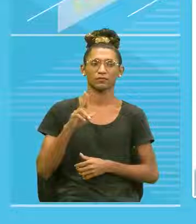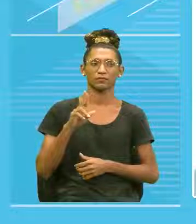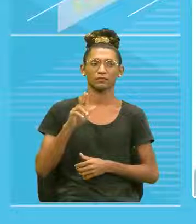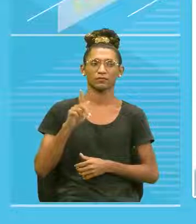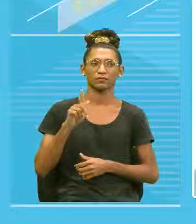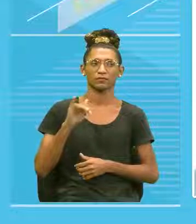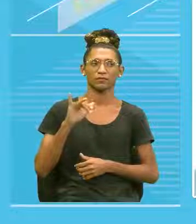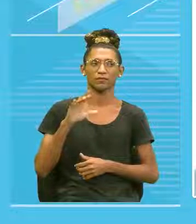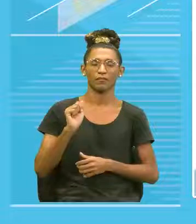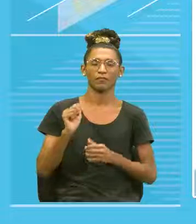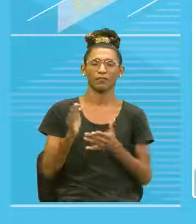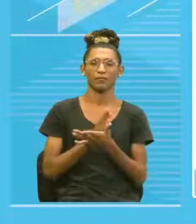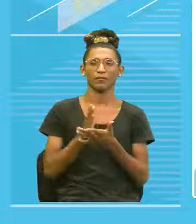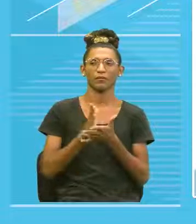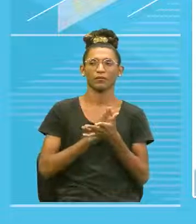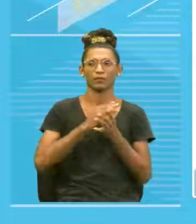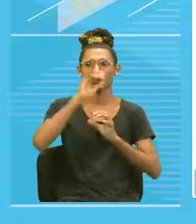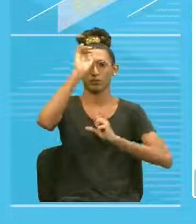as fábricas